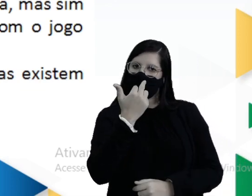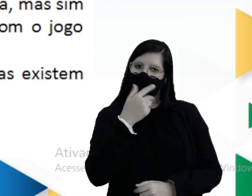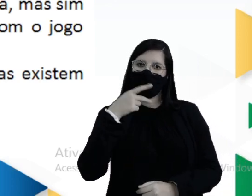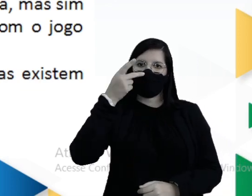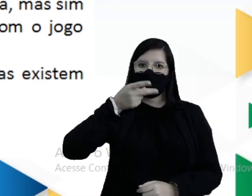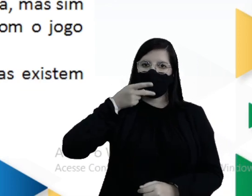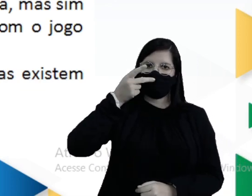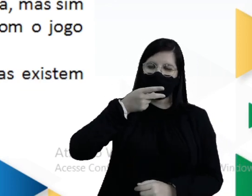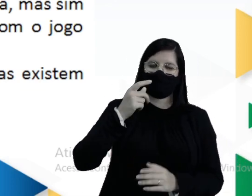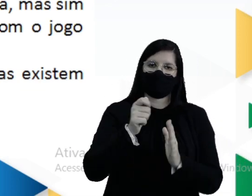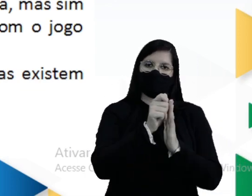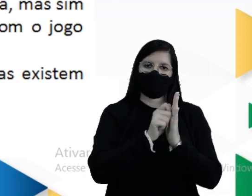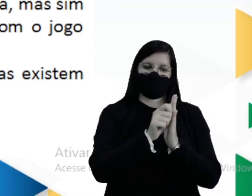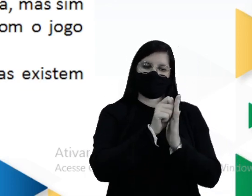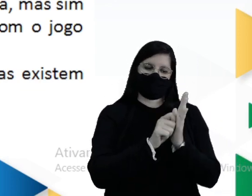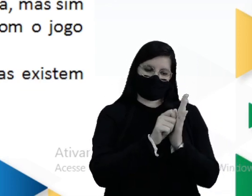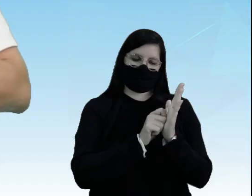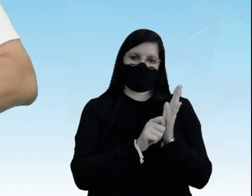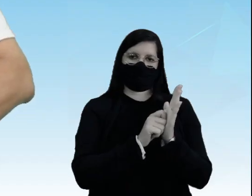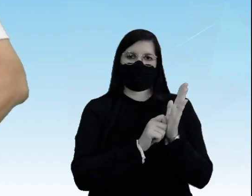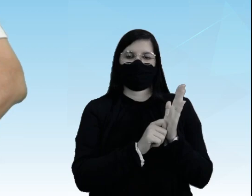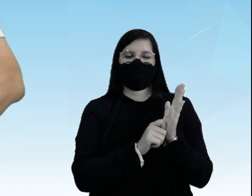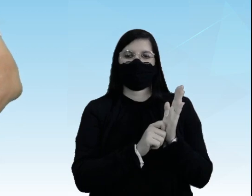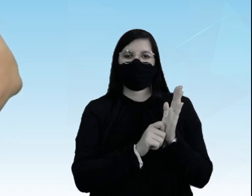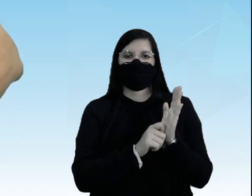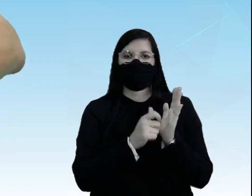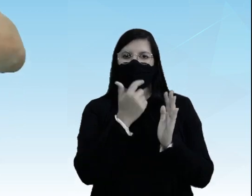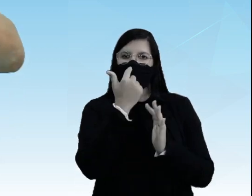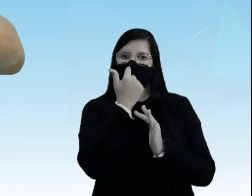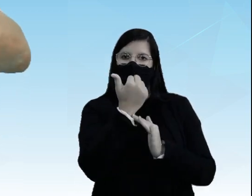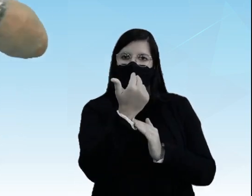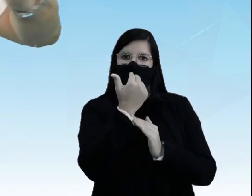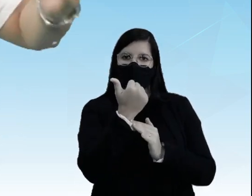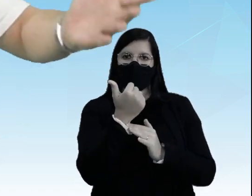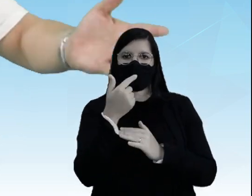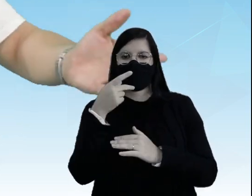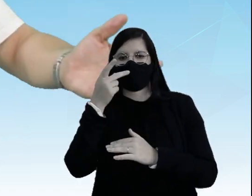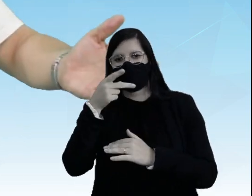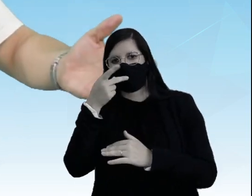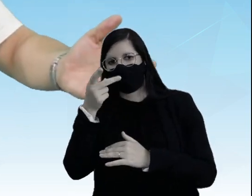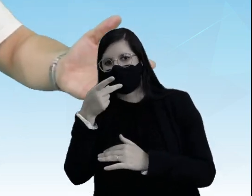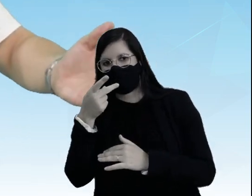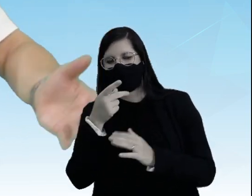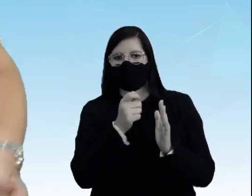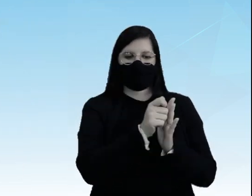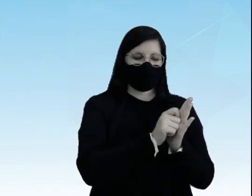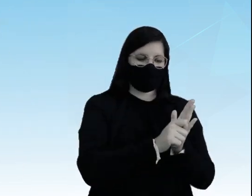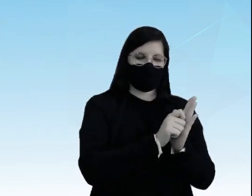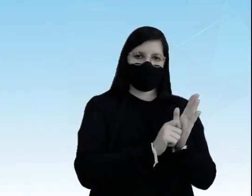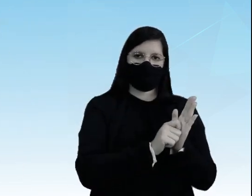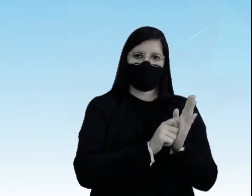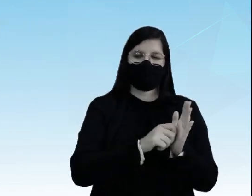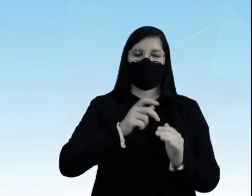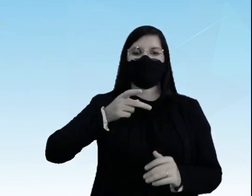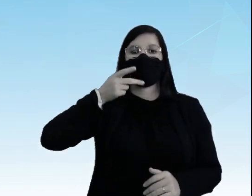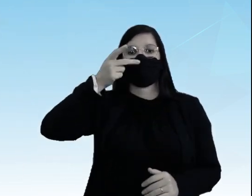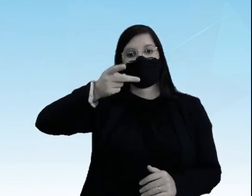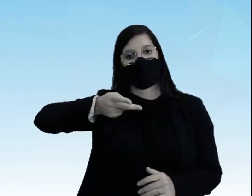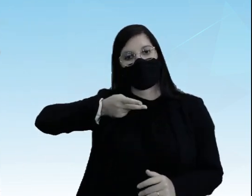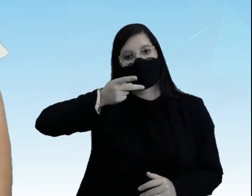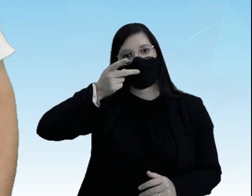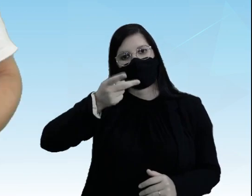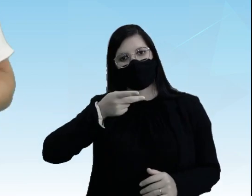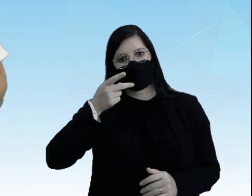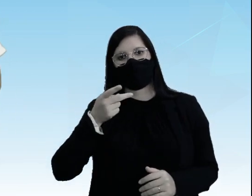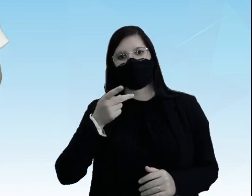língua escrita. Interessante, a língua falada e a língua escrita. O que nós podemos dizer agora é que na língua falada, o que é